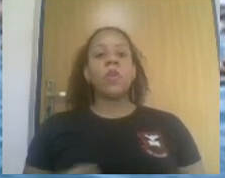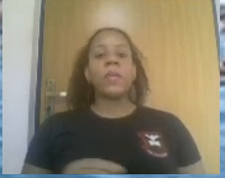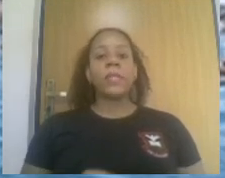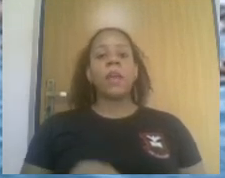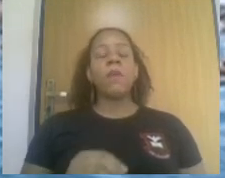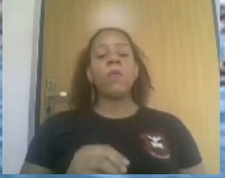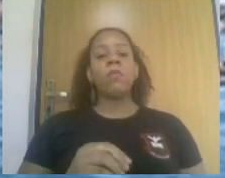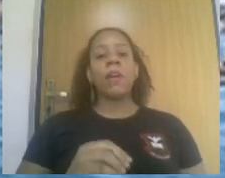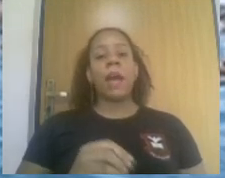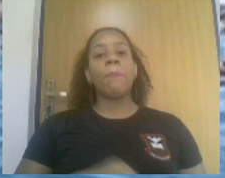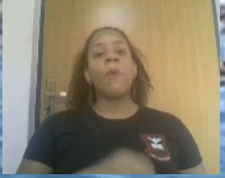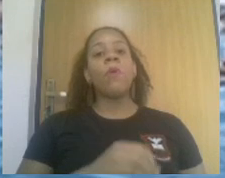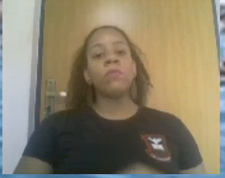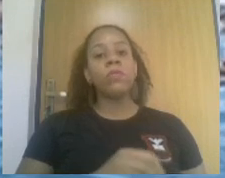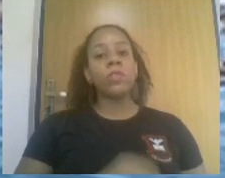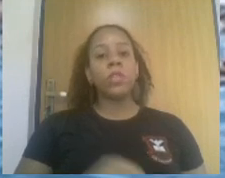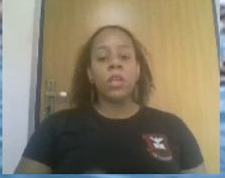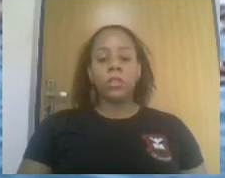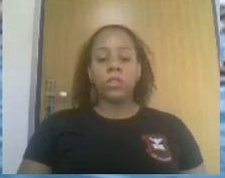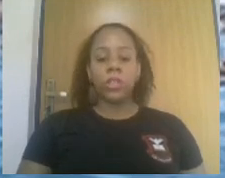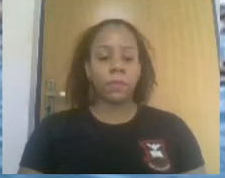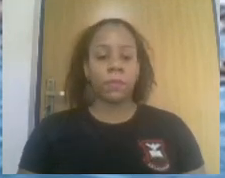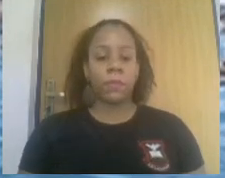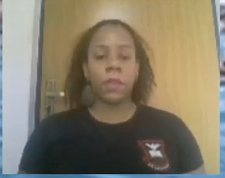portugueses começaram a